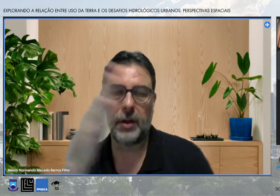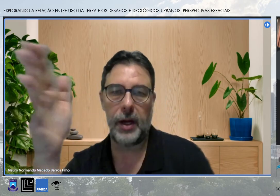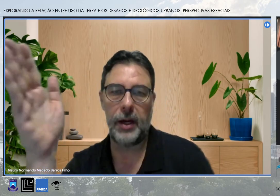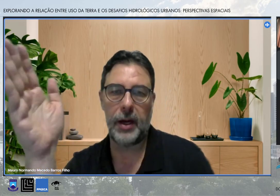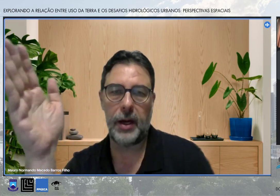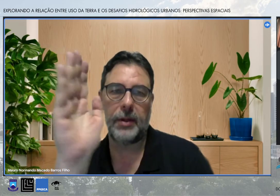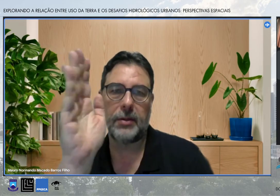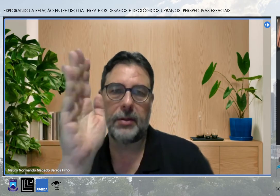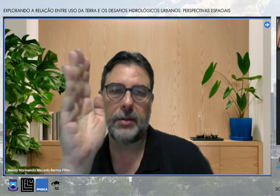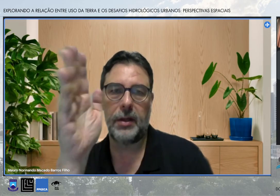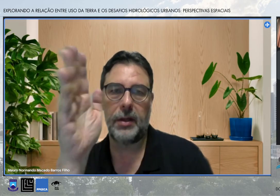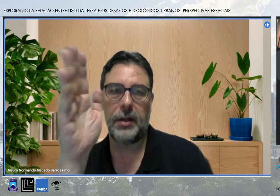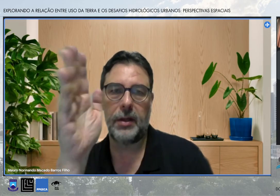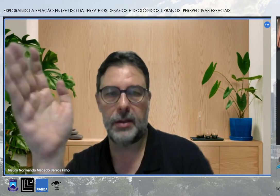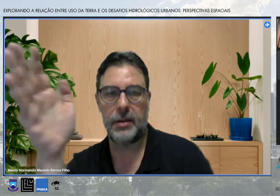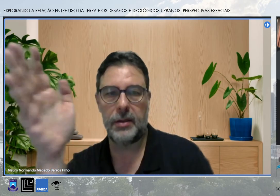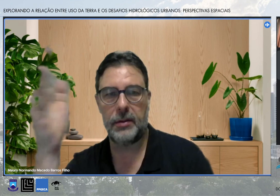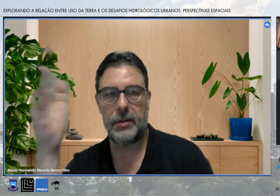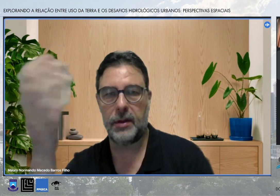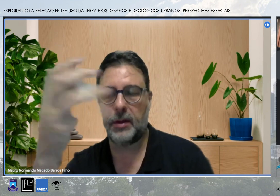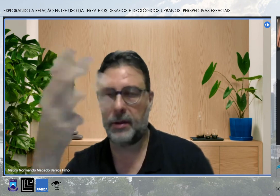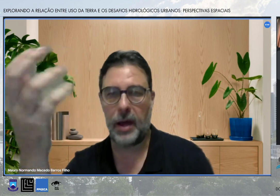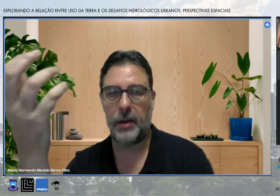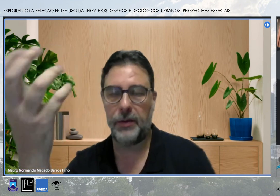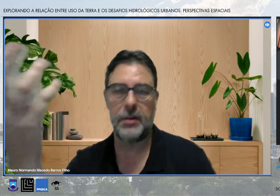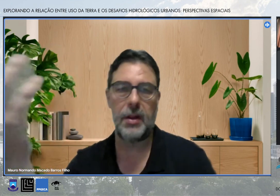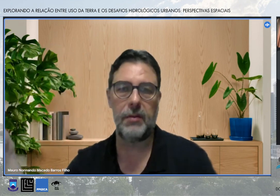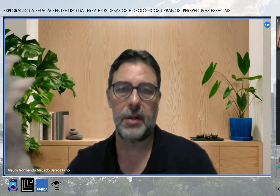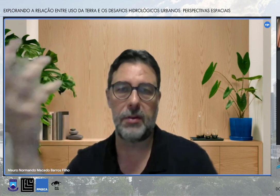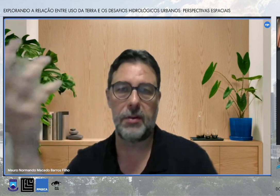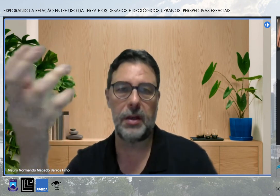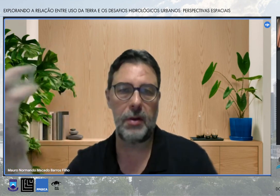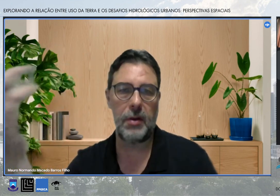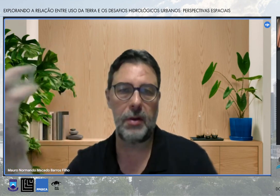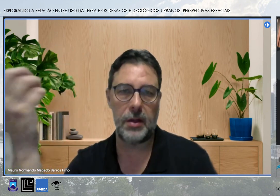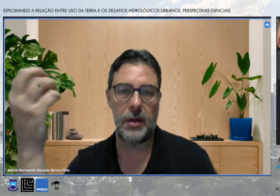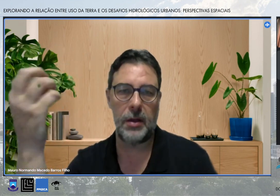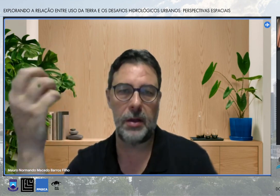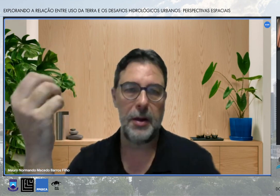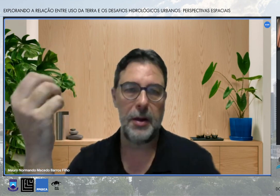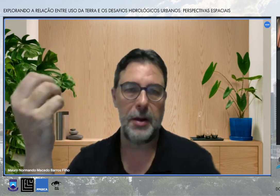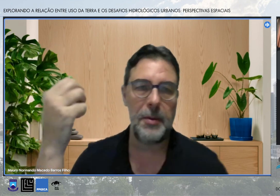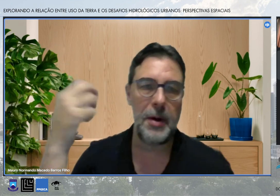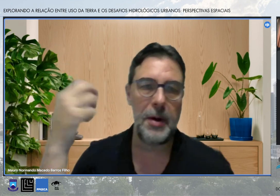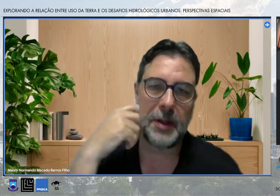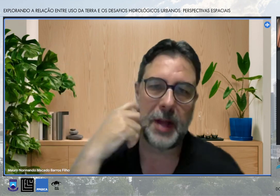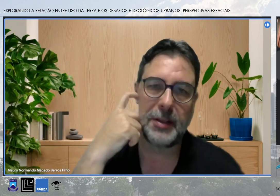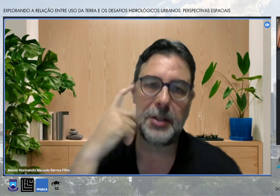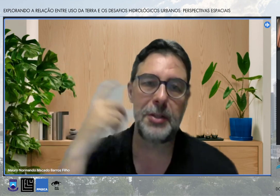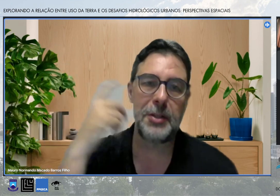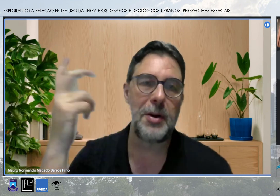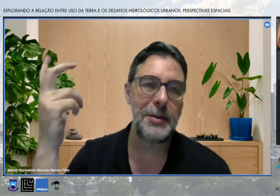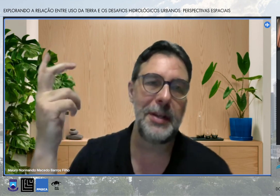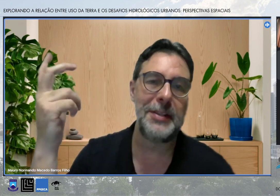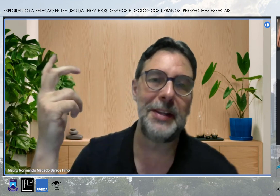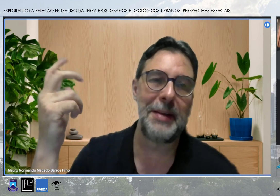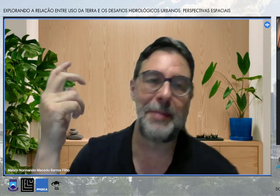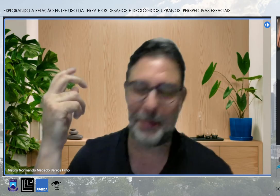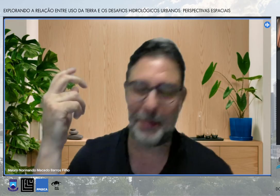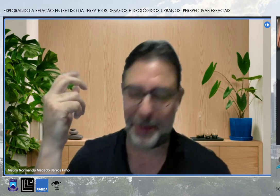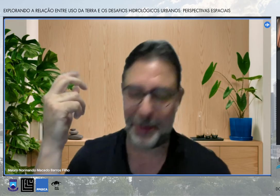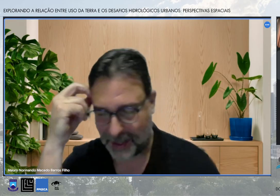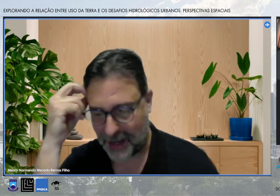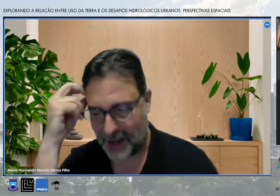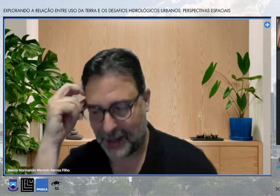O modelo ele capta somente é difícil, né, você conseguir uma imagem, dados históricos assim